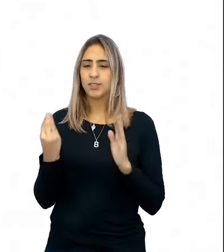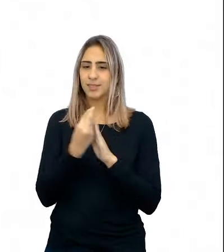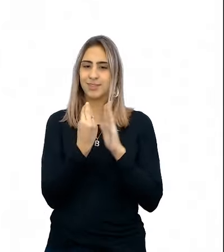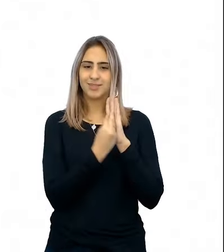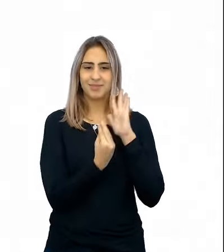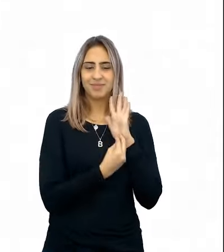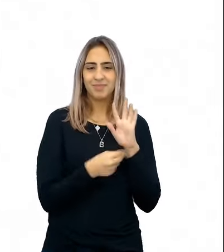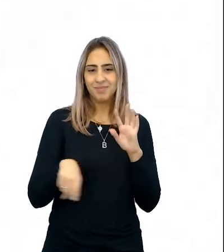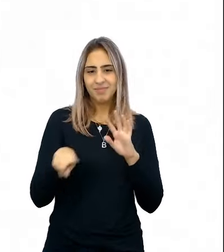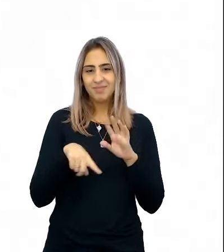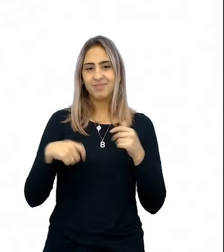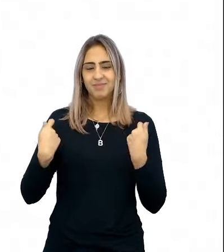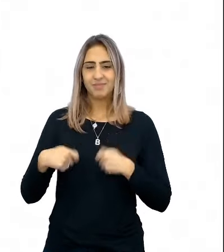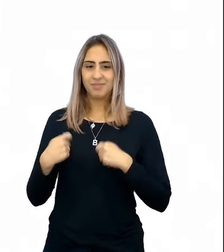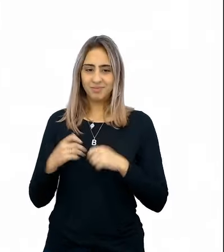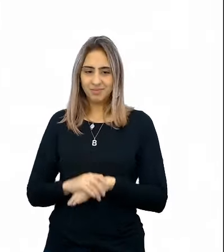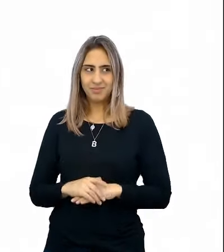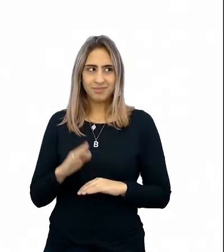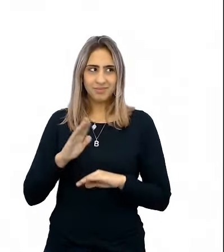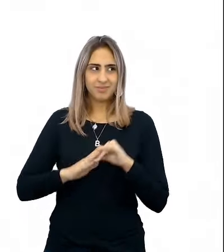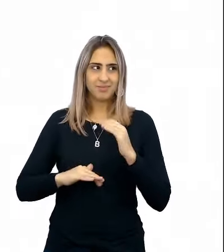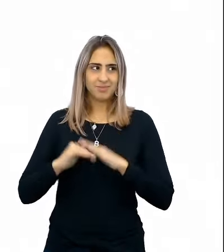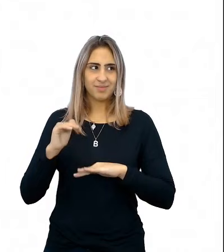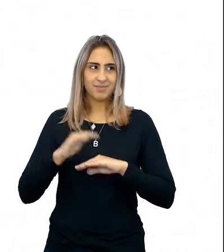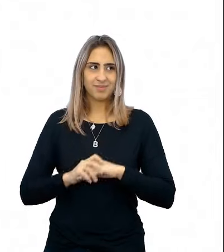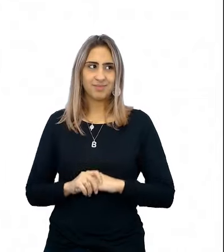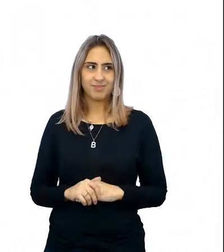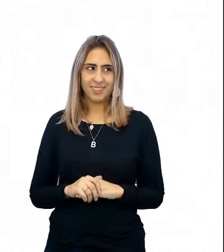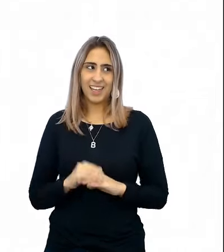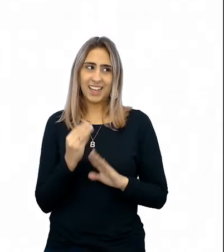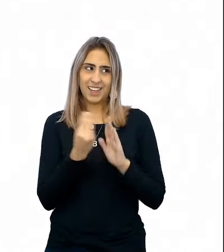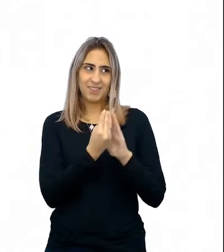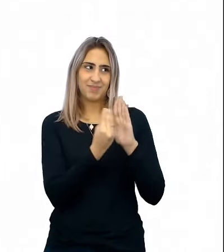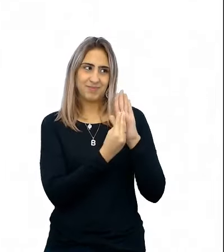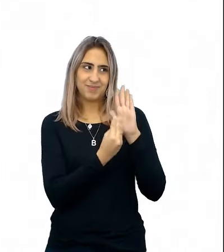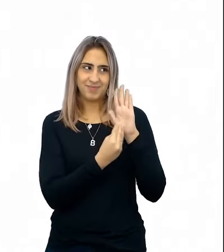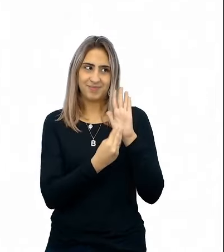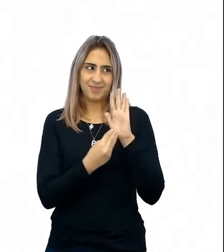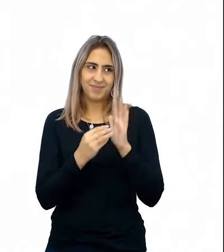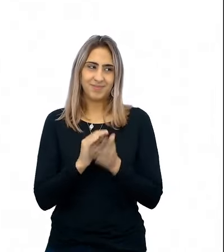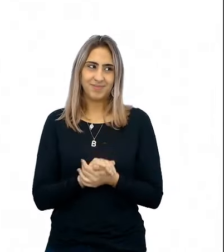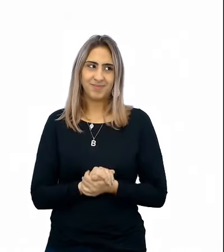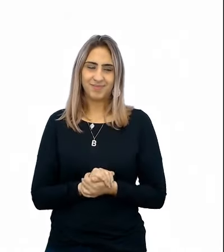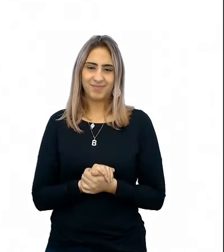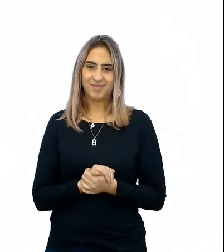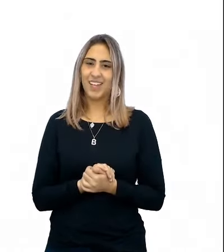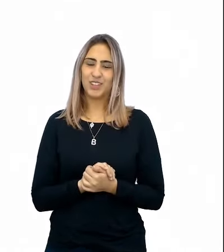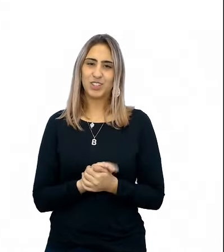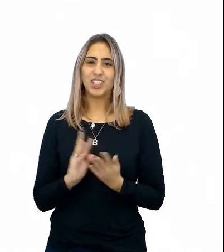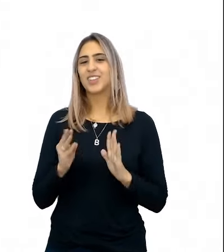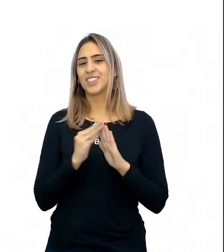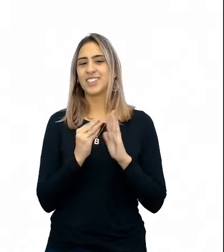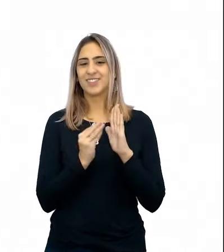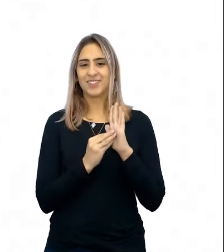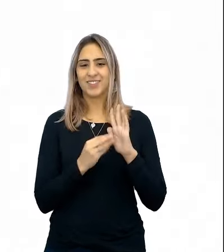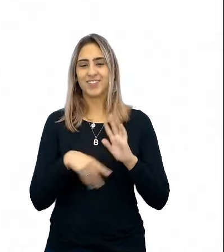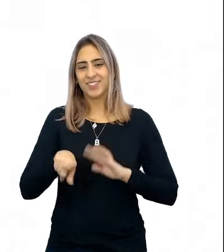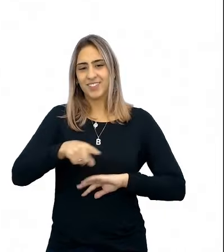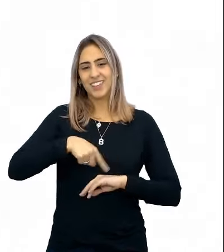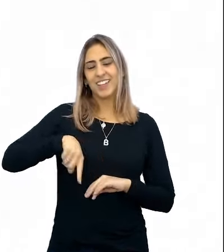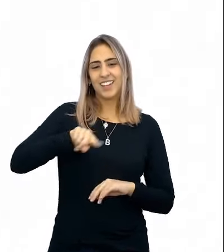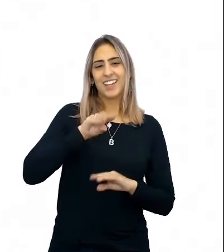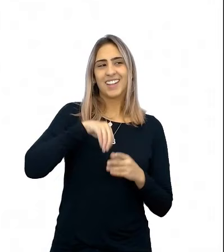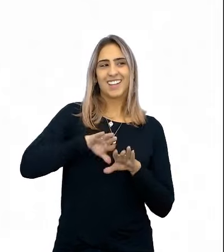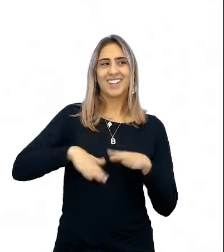isto, analisaremos os instrumentos de acompanhamento que foram utilizados. Sejam aqueles instrumentos que você e a